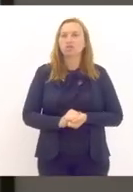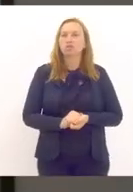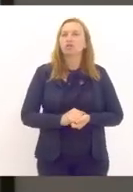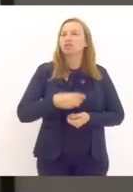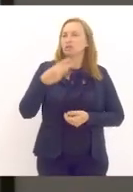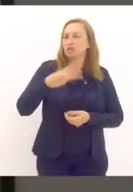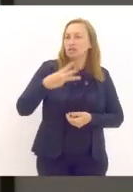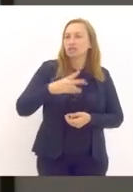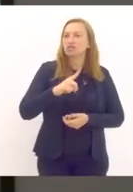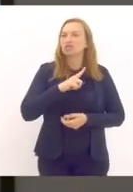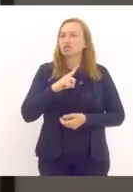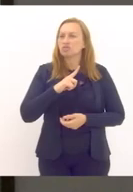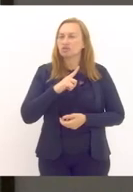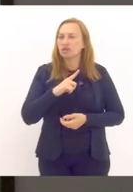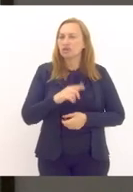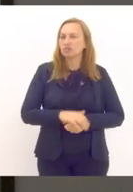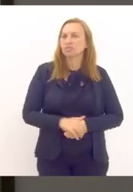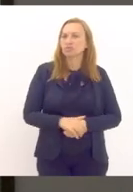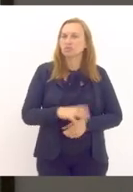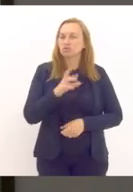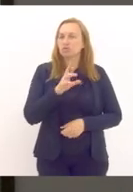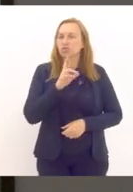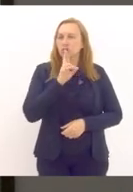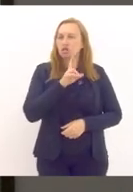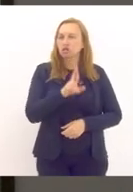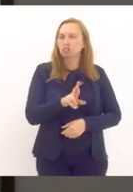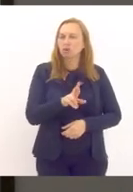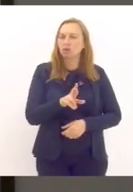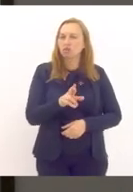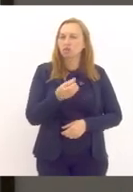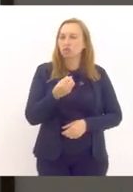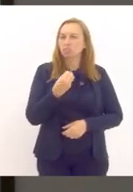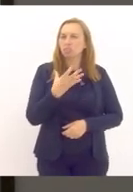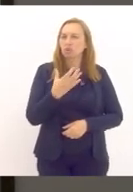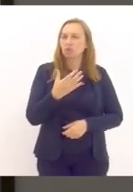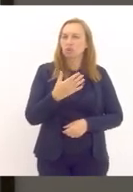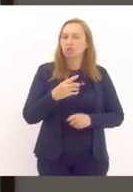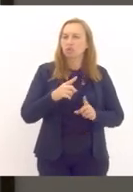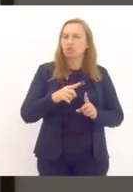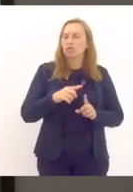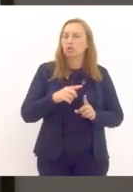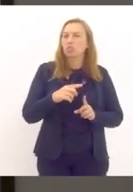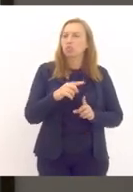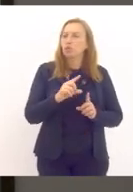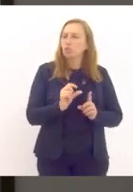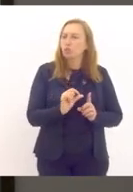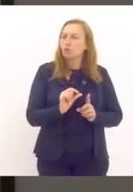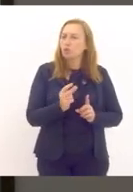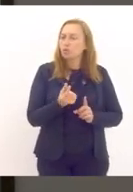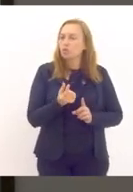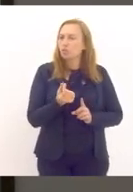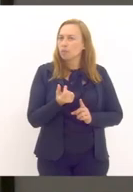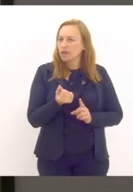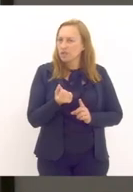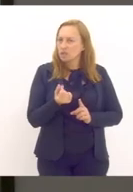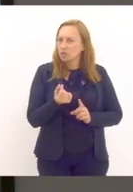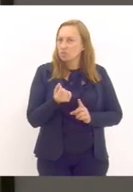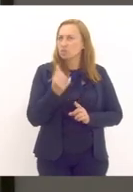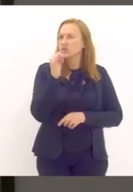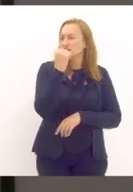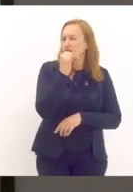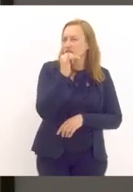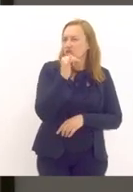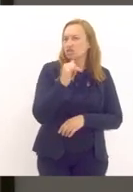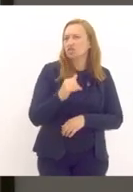2021 nós tivemos uma receita excepcional, que ela decorreu, seja do aumento do preço da energia, que os senhores vão se lembrar que nós tivemos